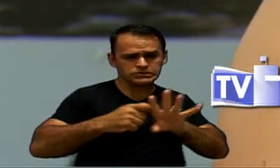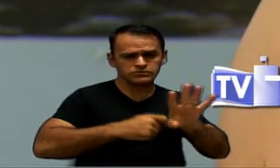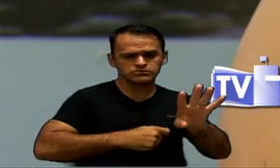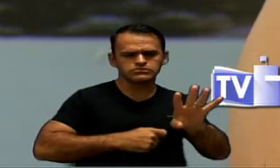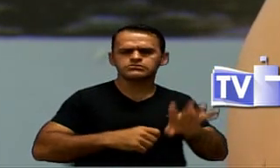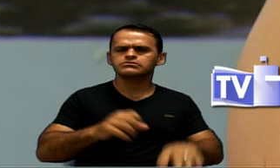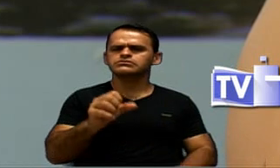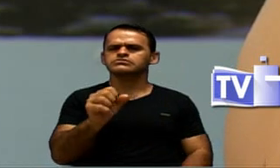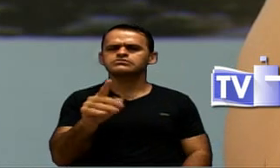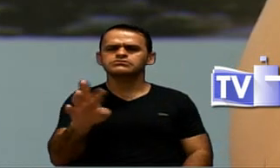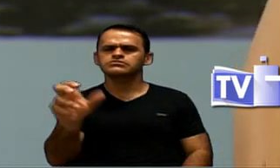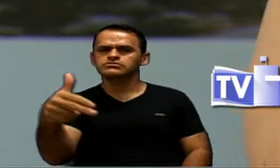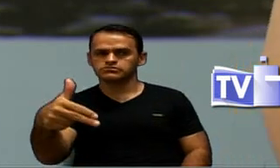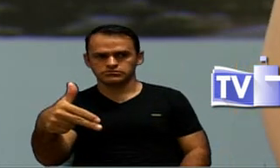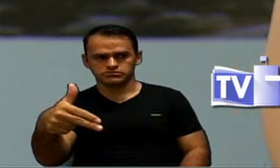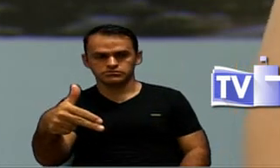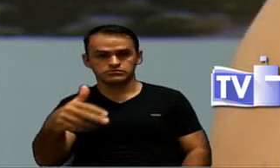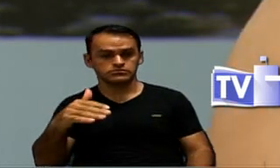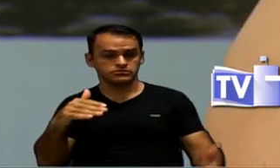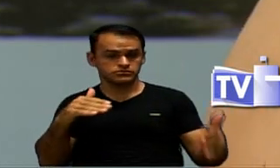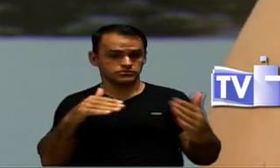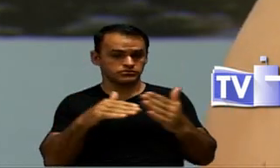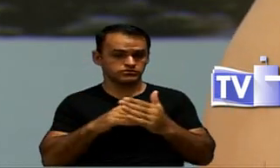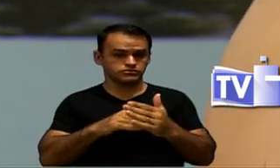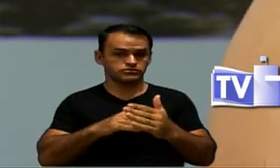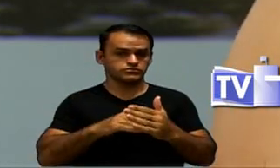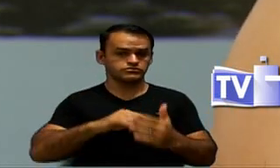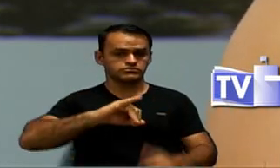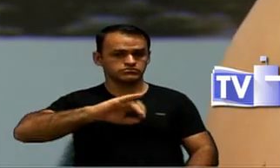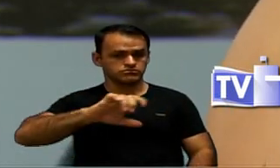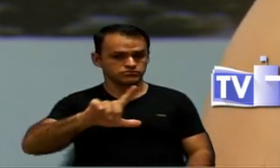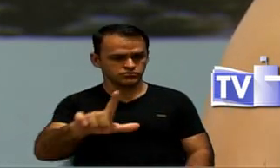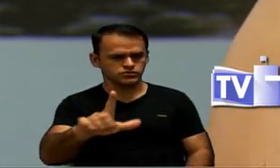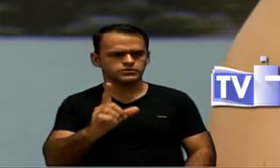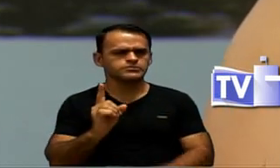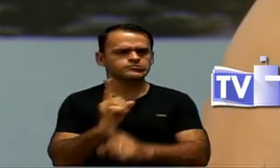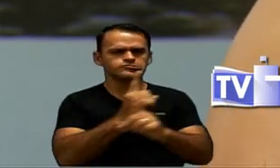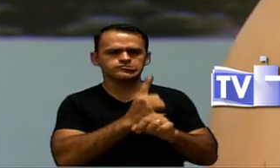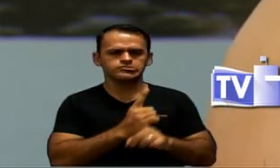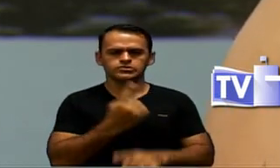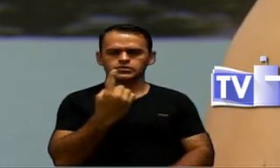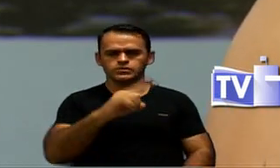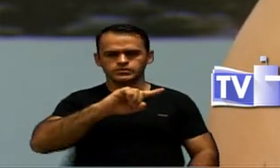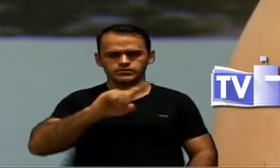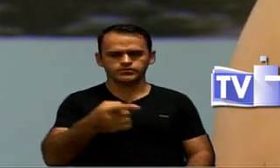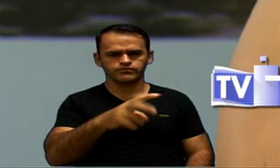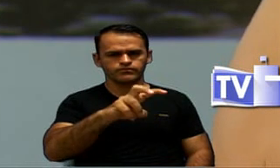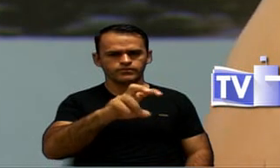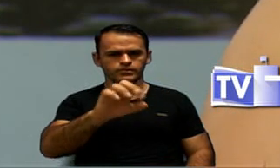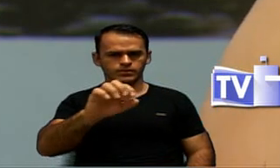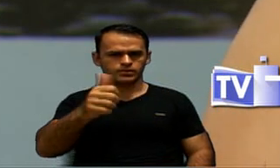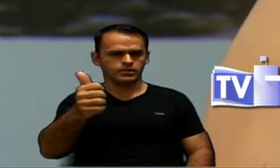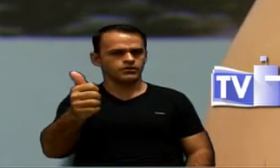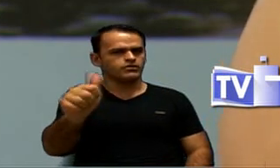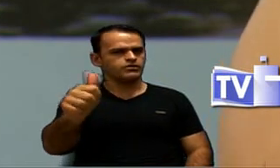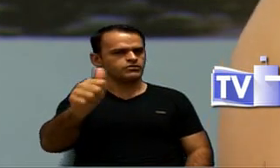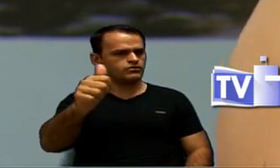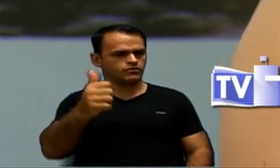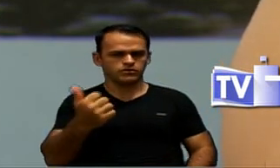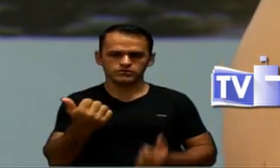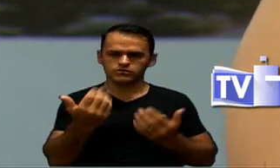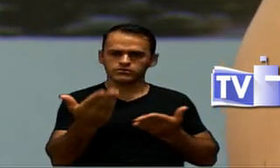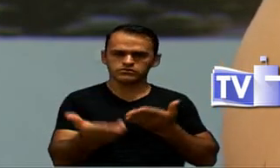SEREM, somente até julho desse ano, registrou 1.511 atendimentos.